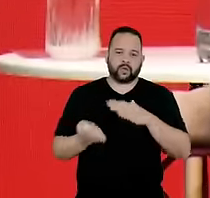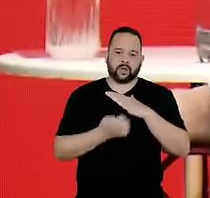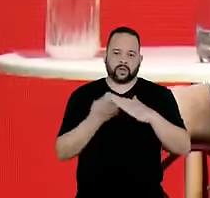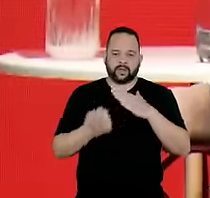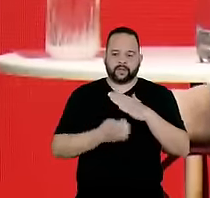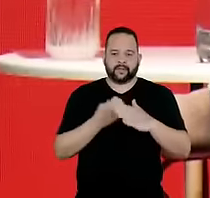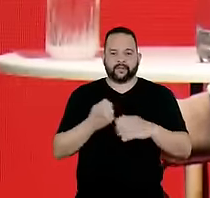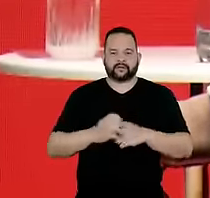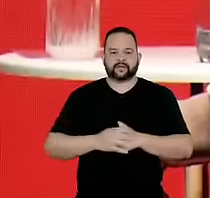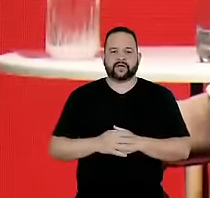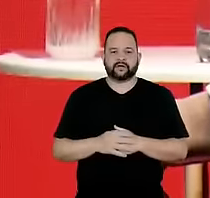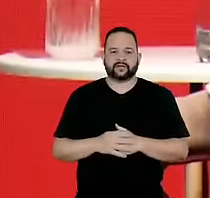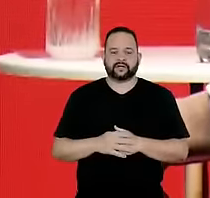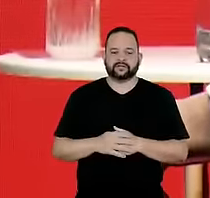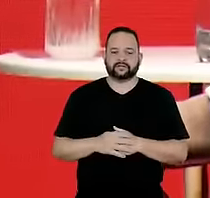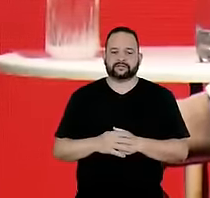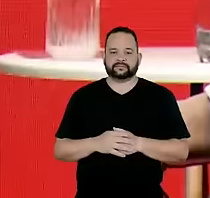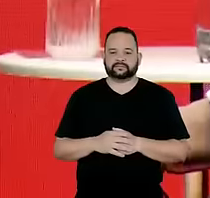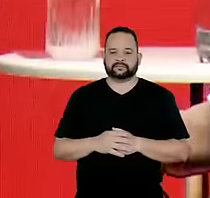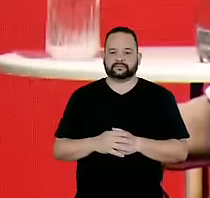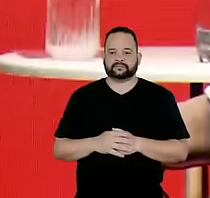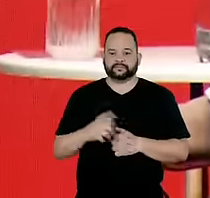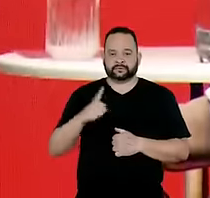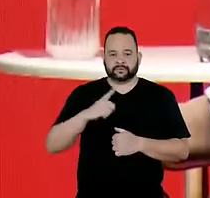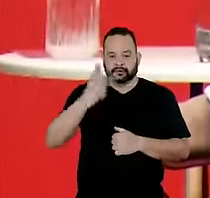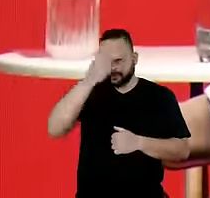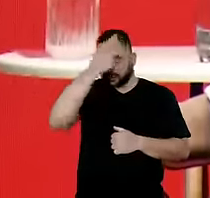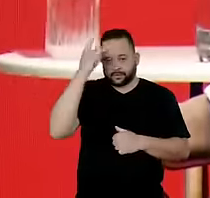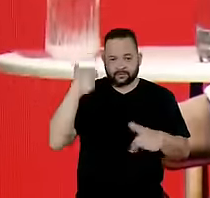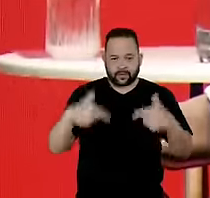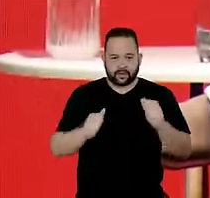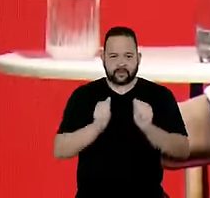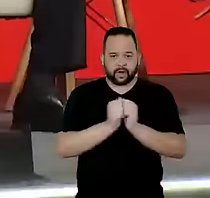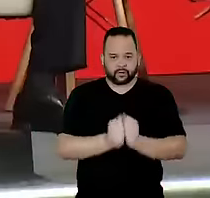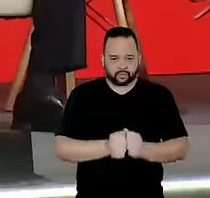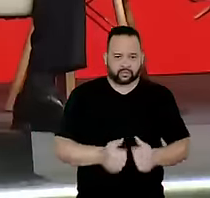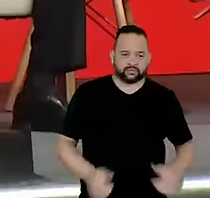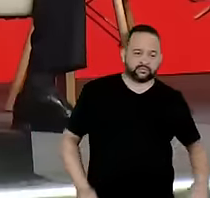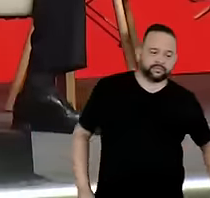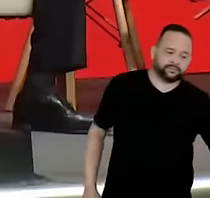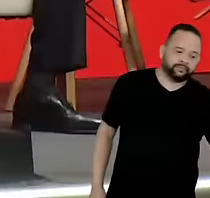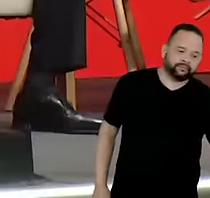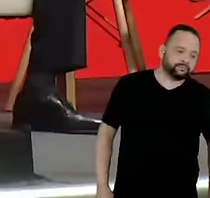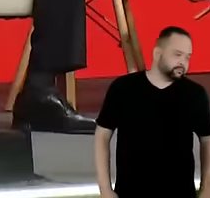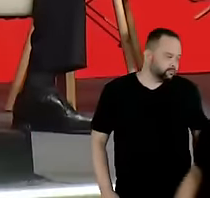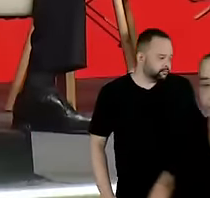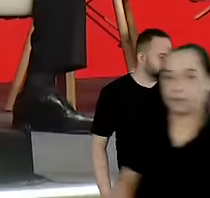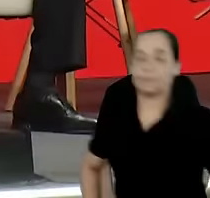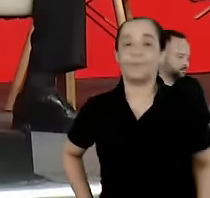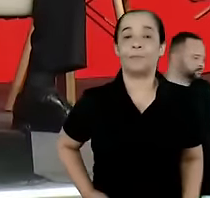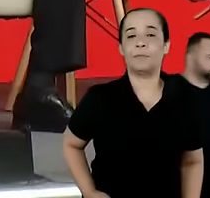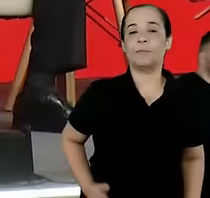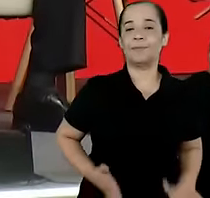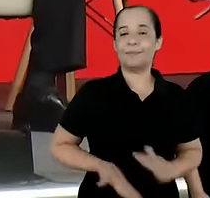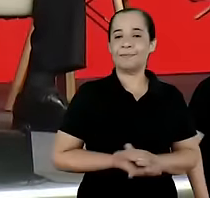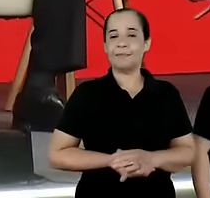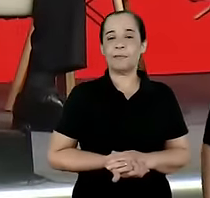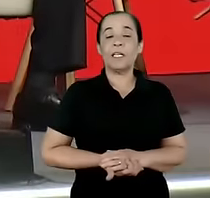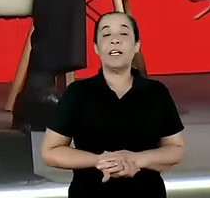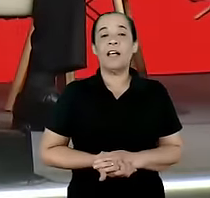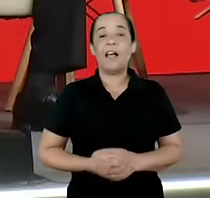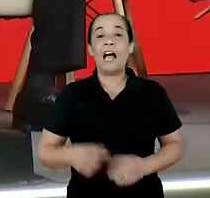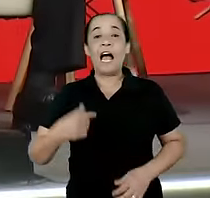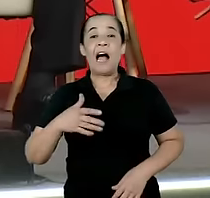é ter gente boa trabalhando junto você conseguir extrair né o melhor de cada pessoa então minha função na gestora né como